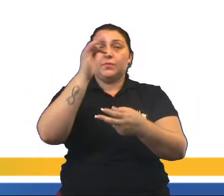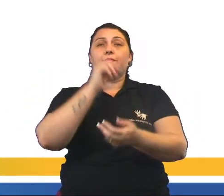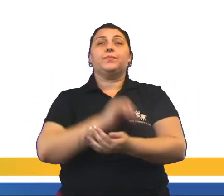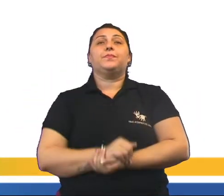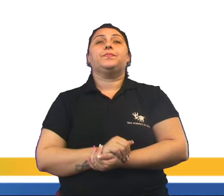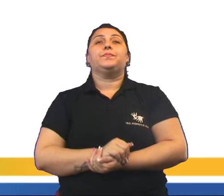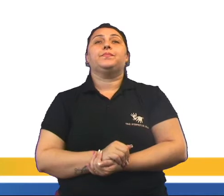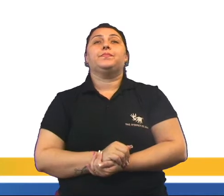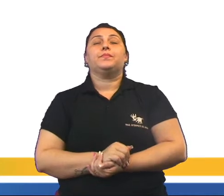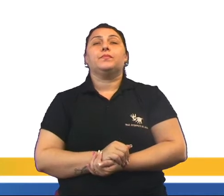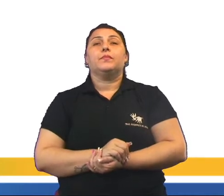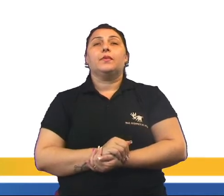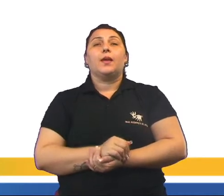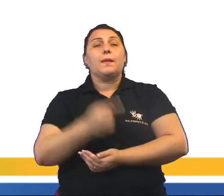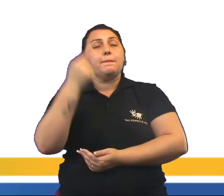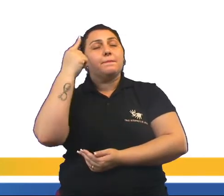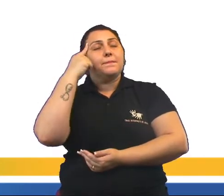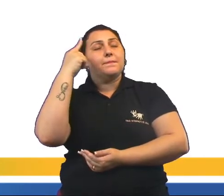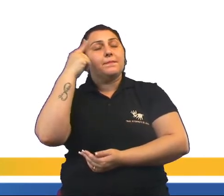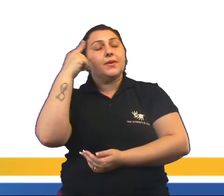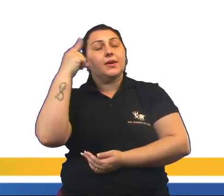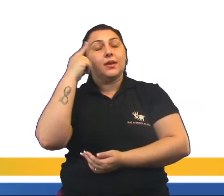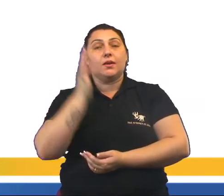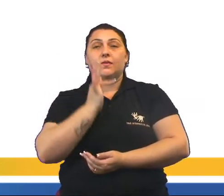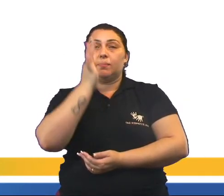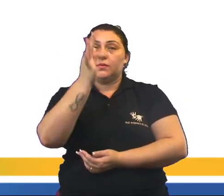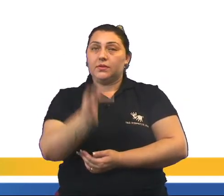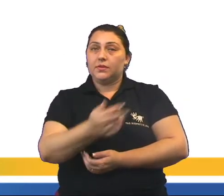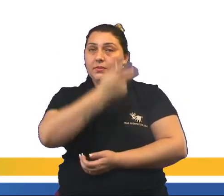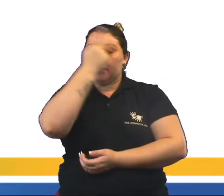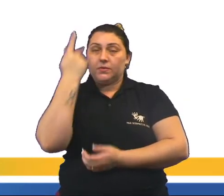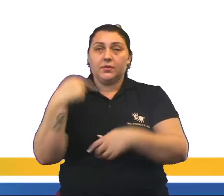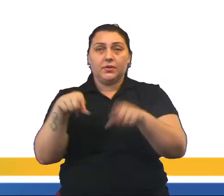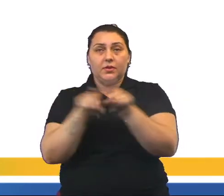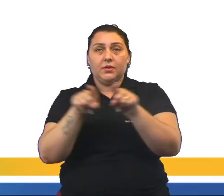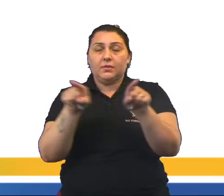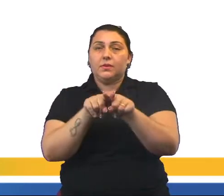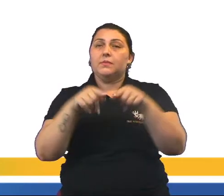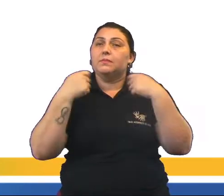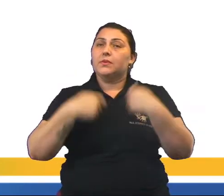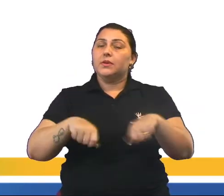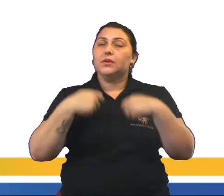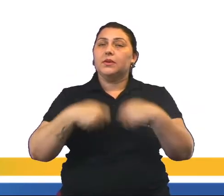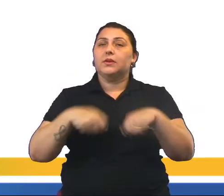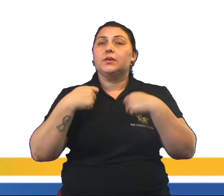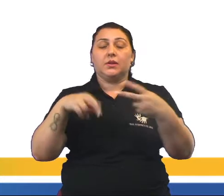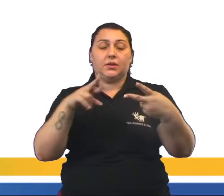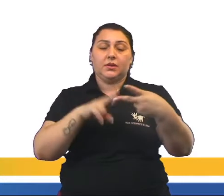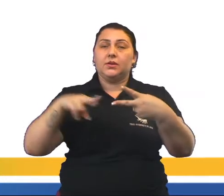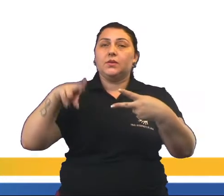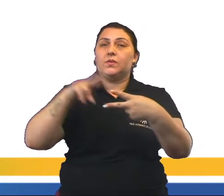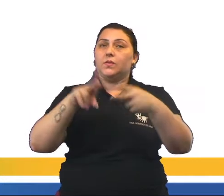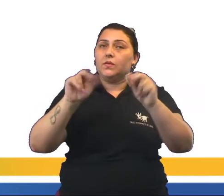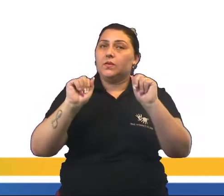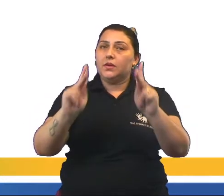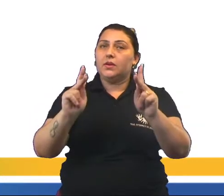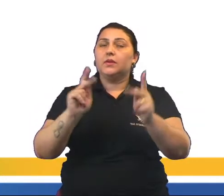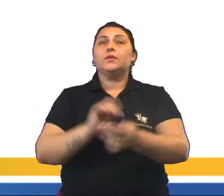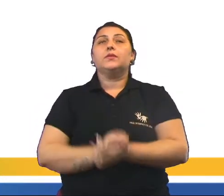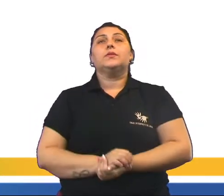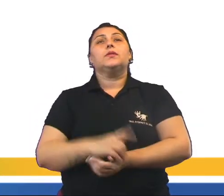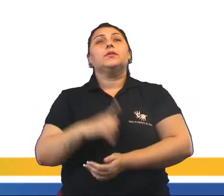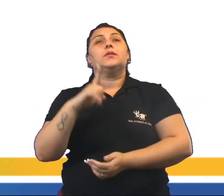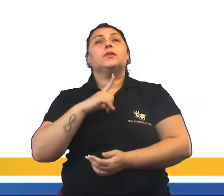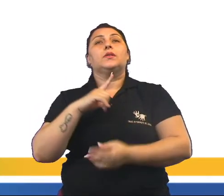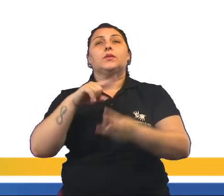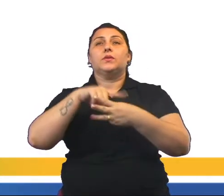estiver tirando algo da natureza, pensar que futuramente as pessoas também precisarão desse recurso, ok? Então,